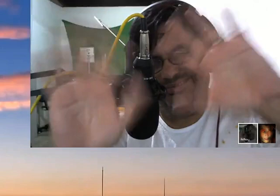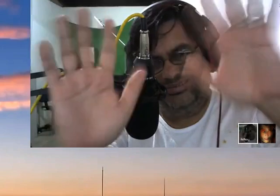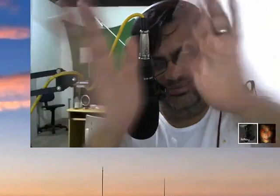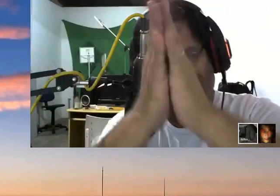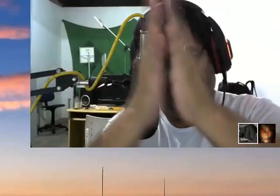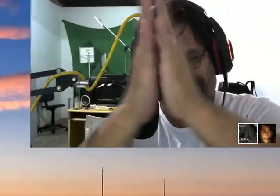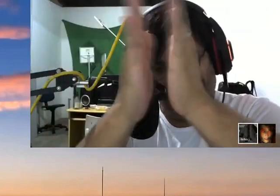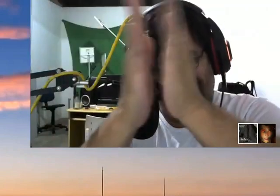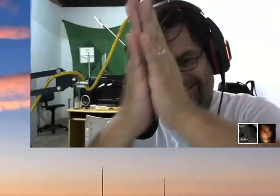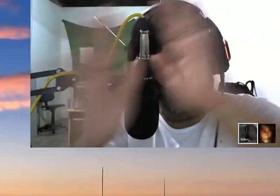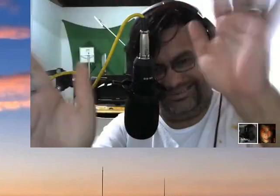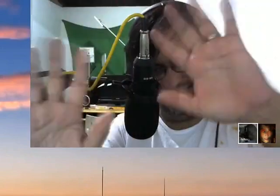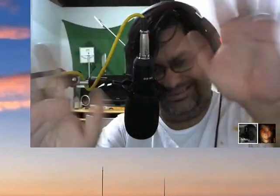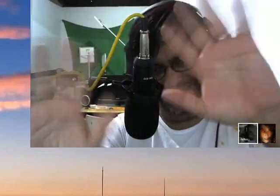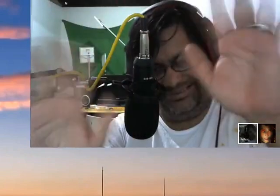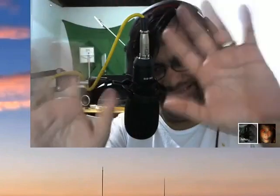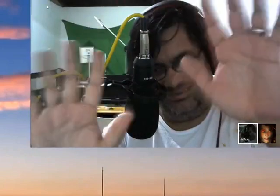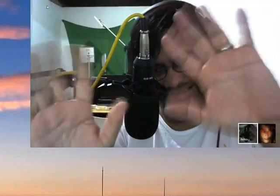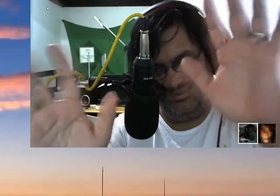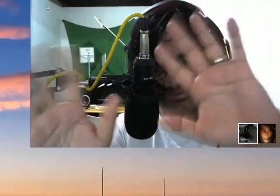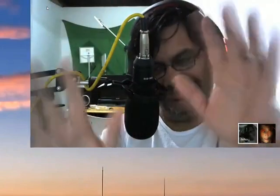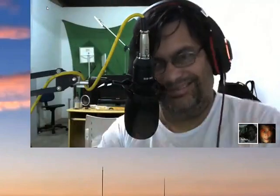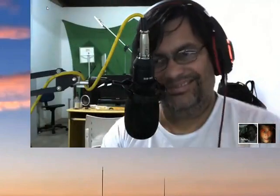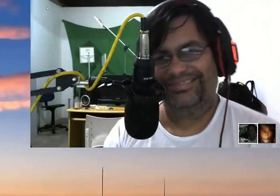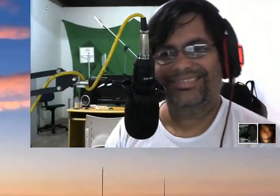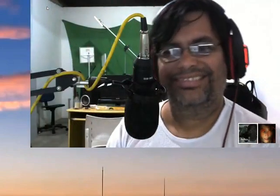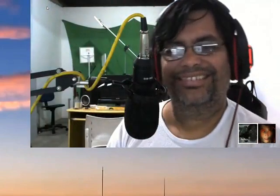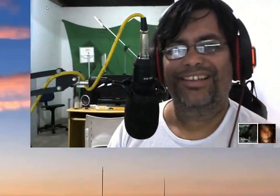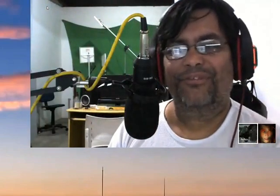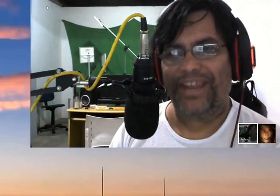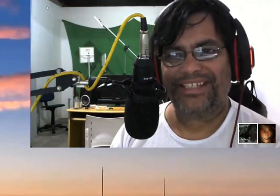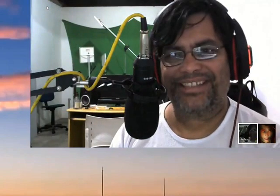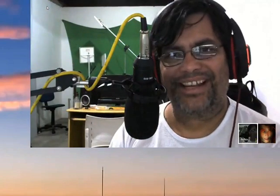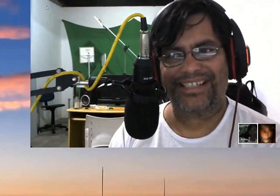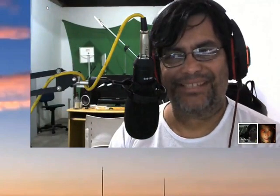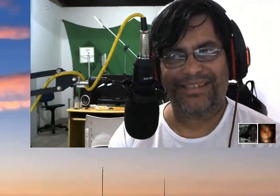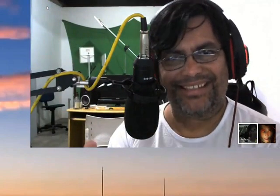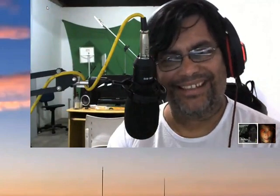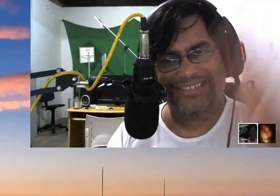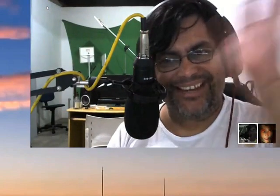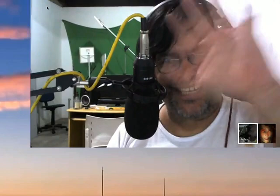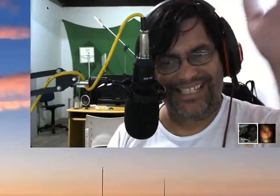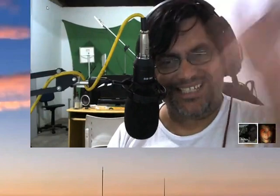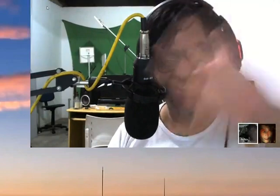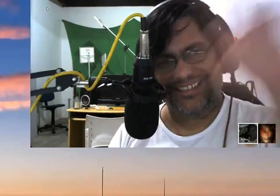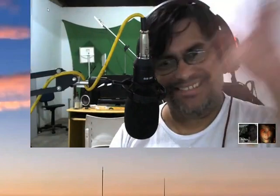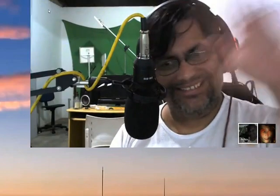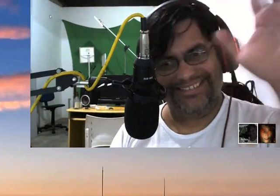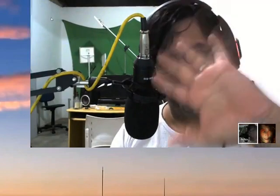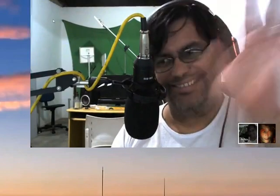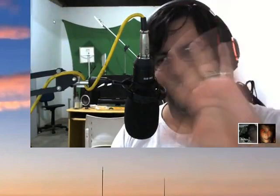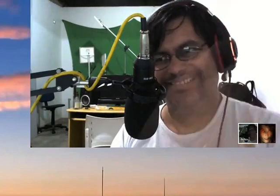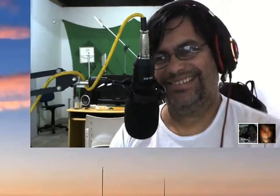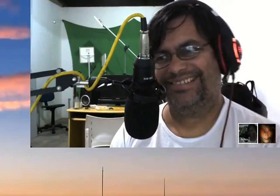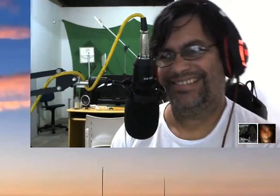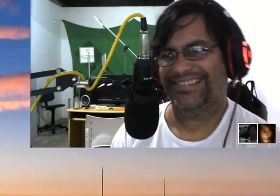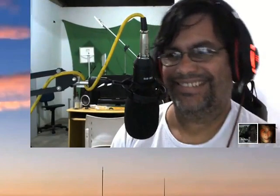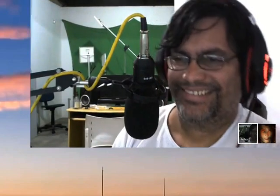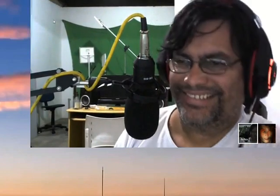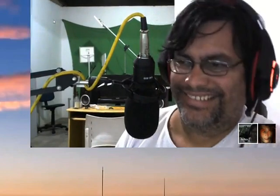digo, espera aí, Leno, que depois falo contigo. É fim de transmissão. Fim de transmissão. Tchau, gente. Valeu. Tchau, tchau. Fim de transmissão.